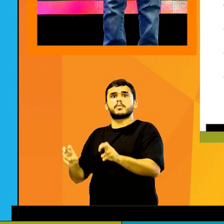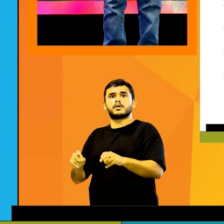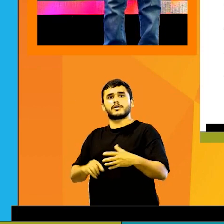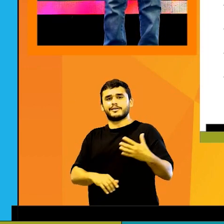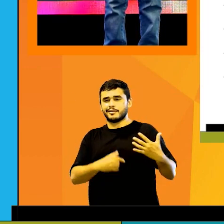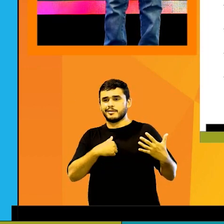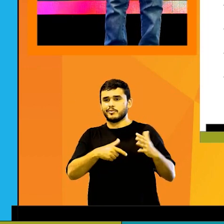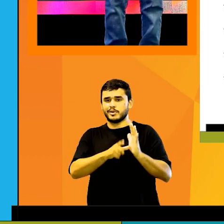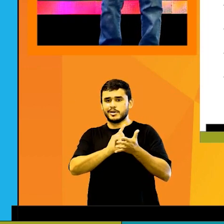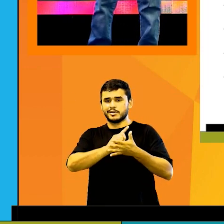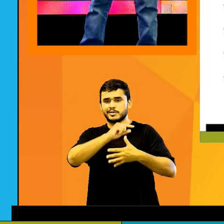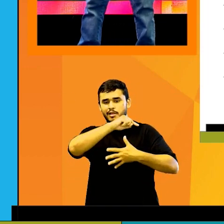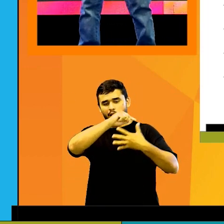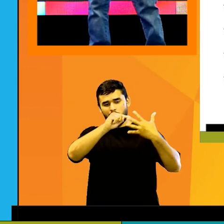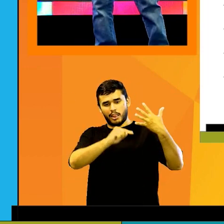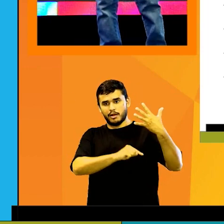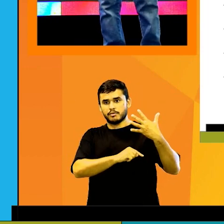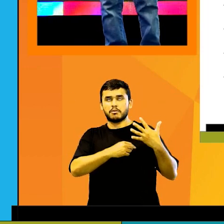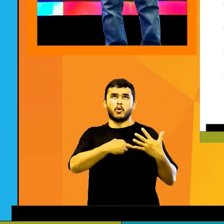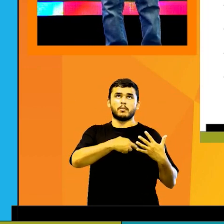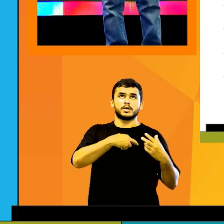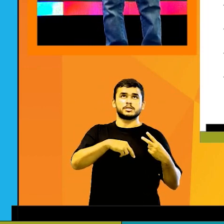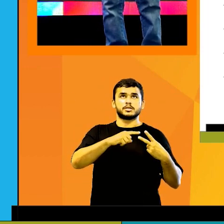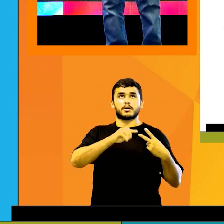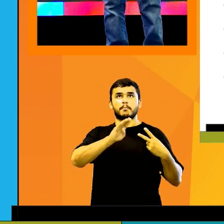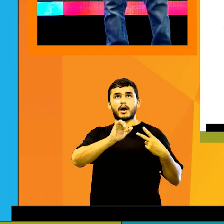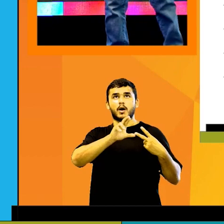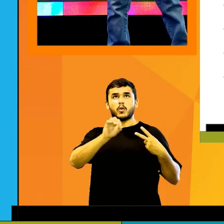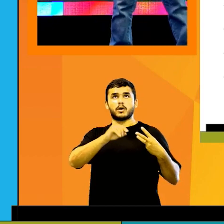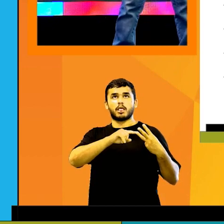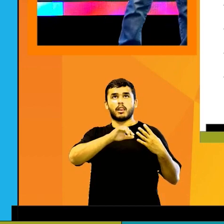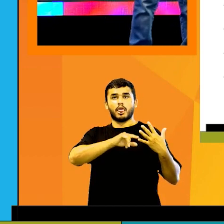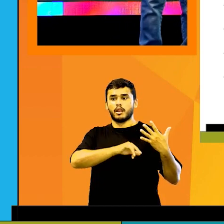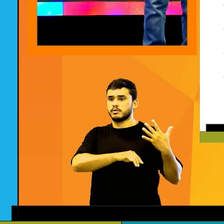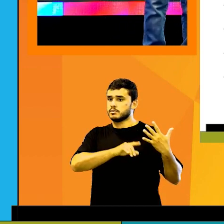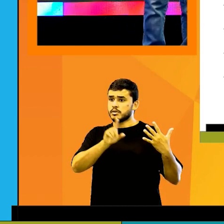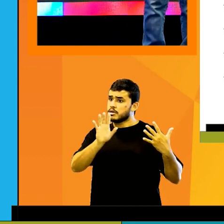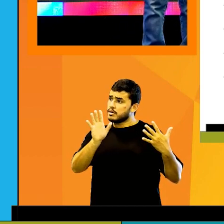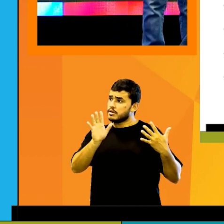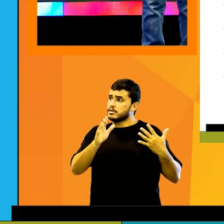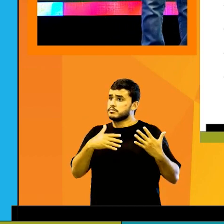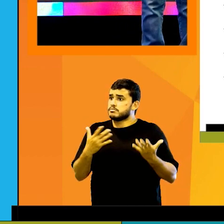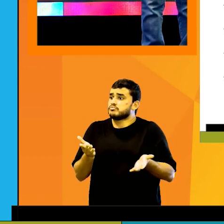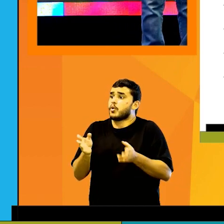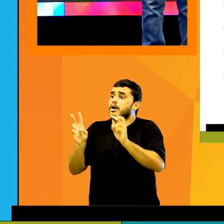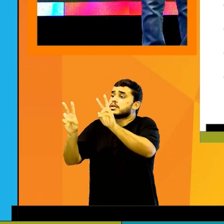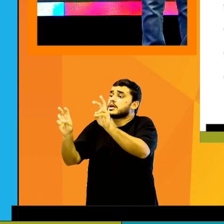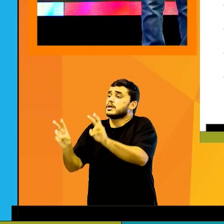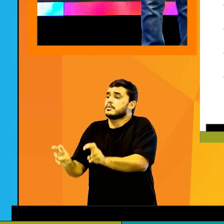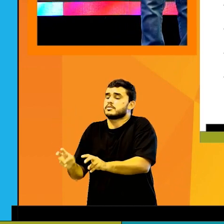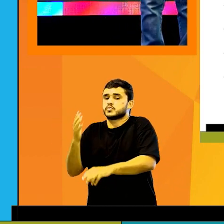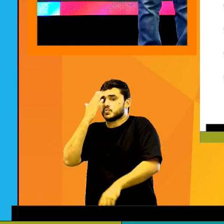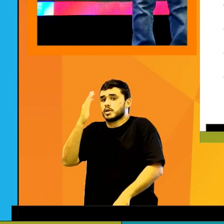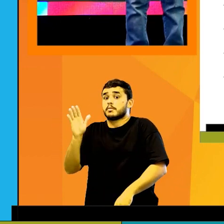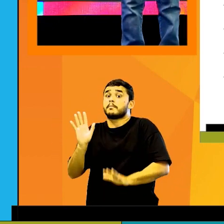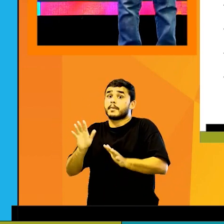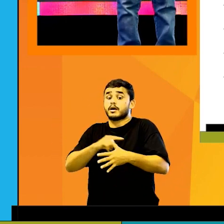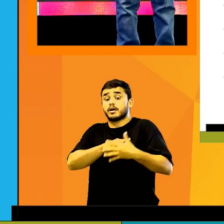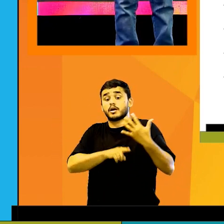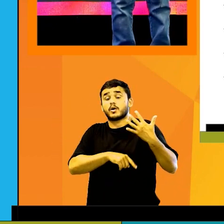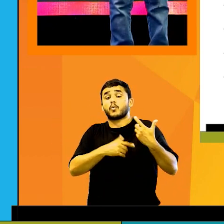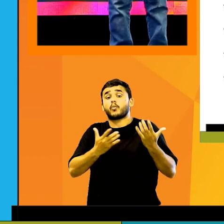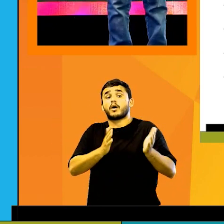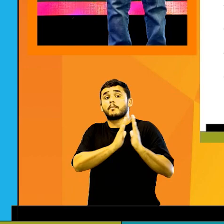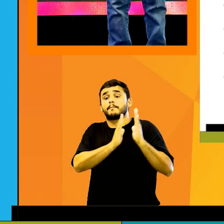cair. Tá? Mas quando cobra a competência 15, é cobrar informações sobre a época em que aquele